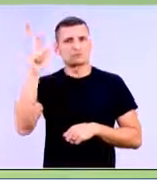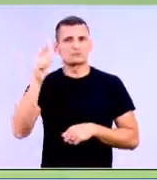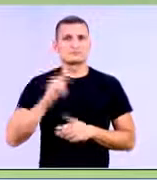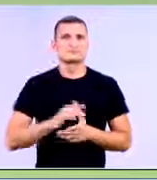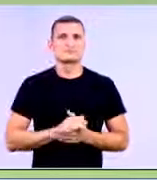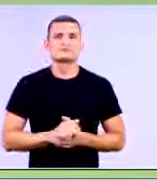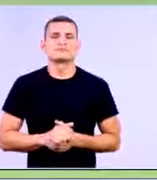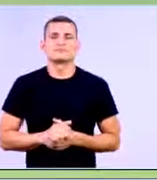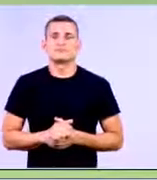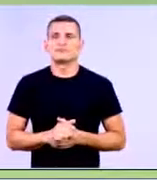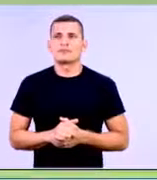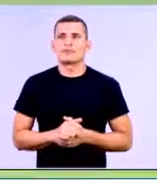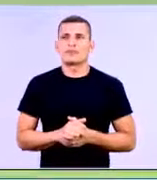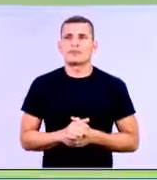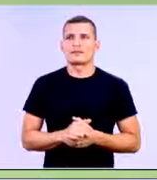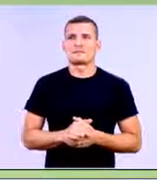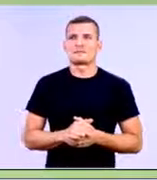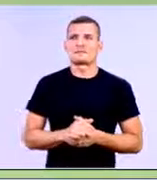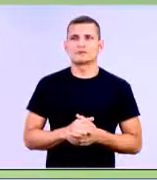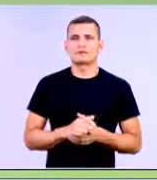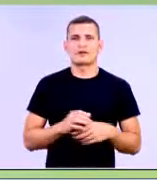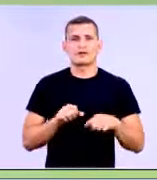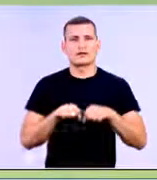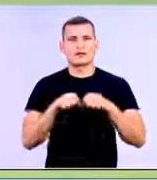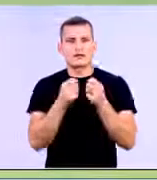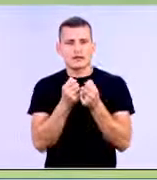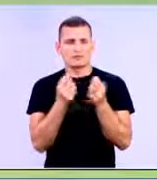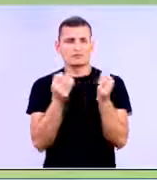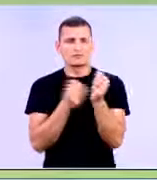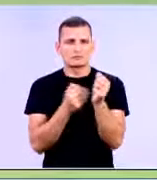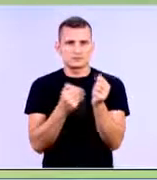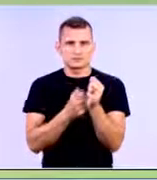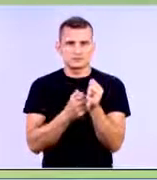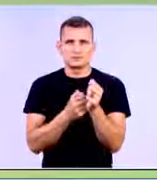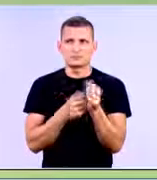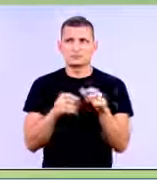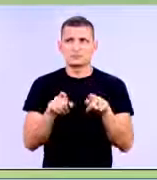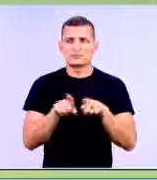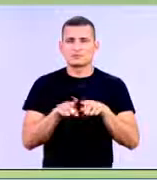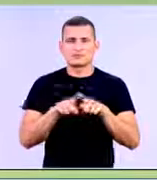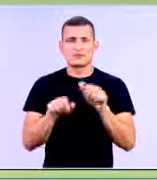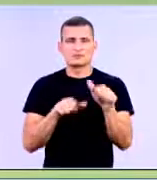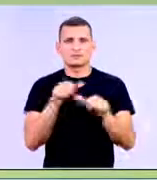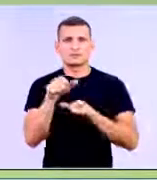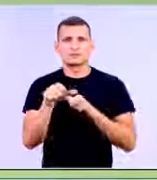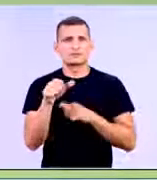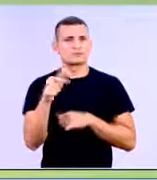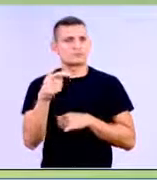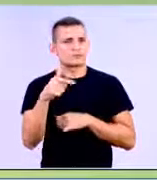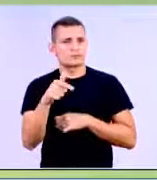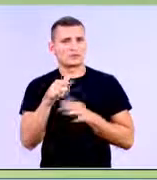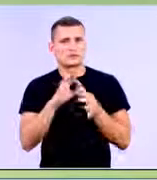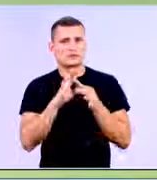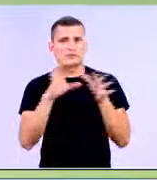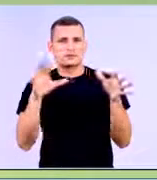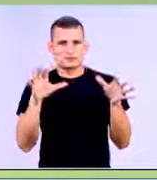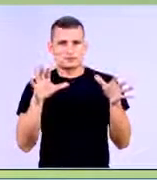tá? Outro, quebra do sigilo e alteração sem autorização. Primeira